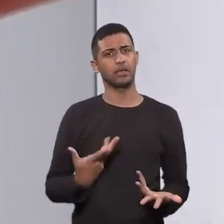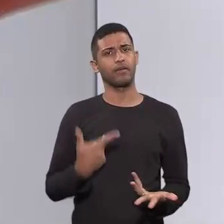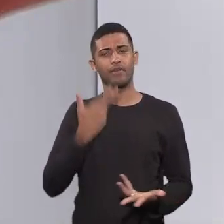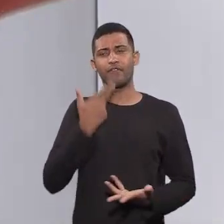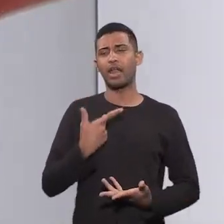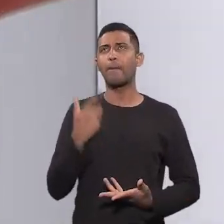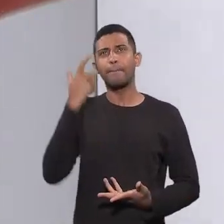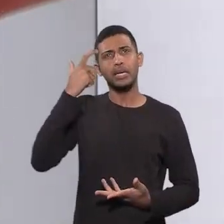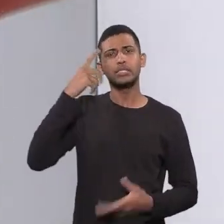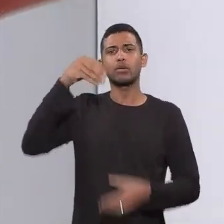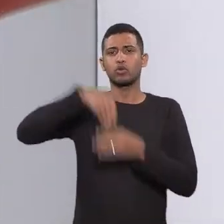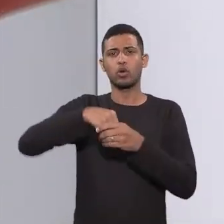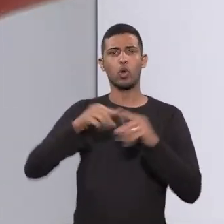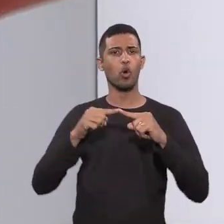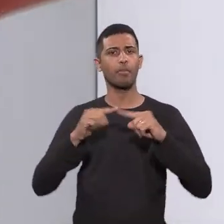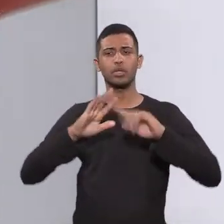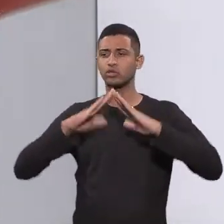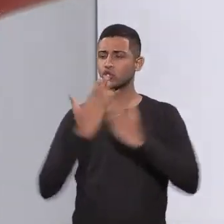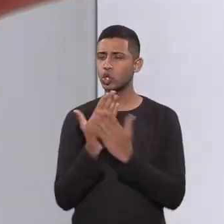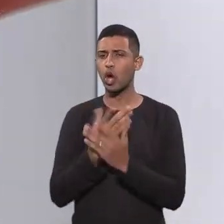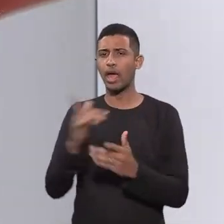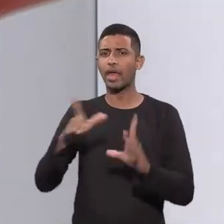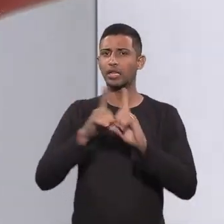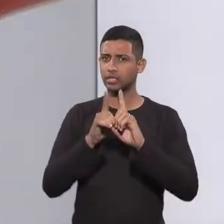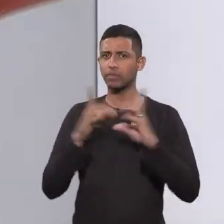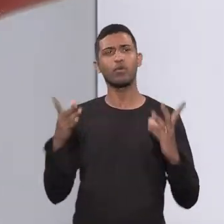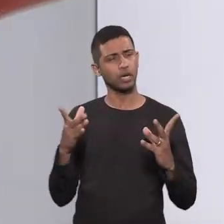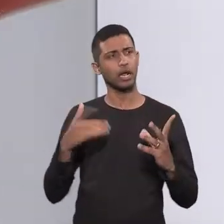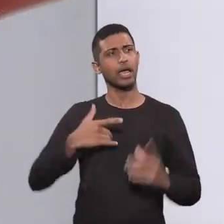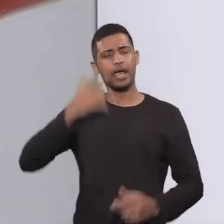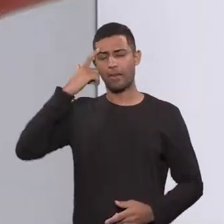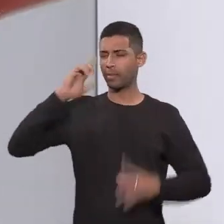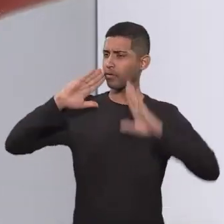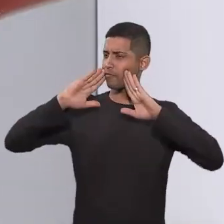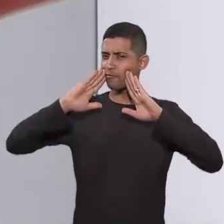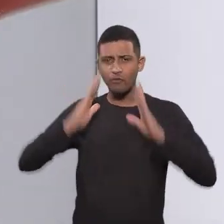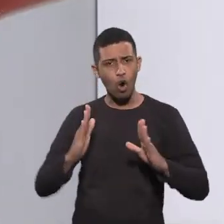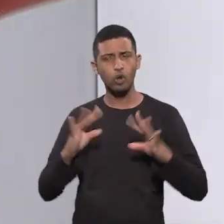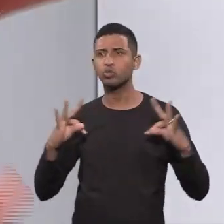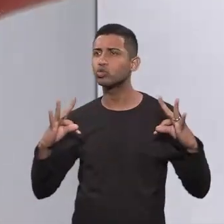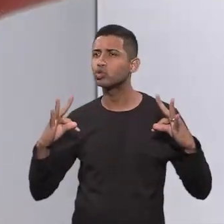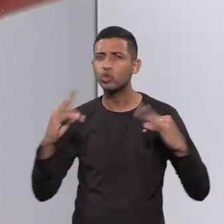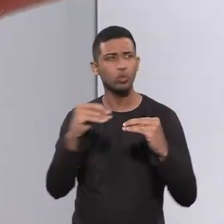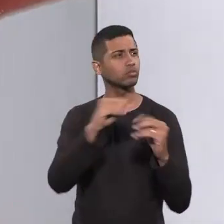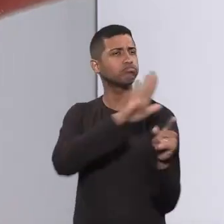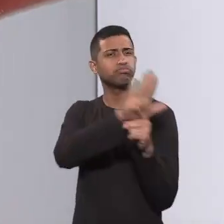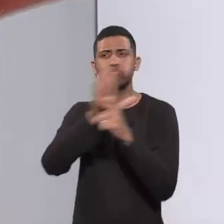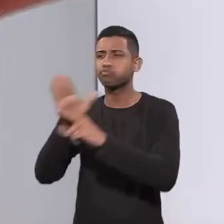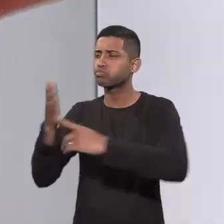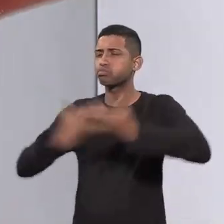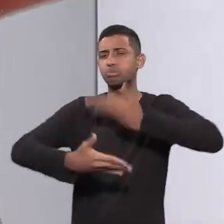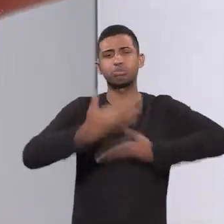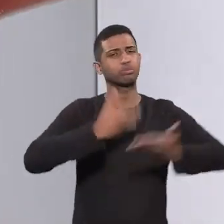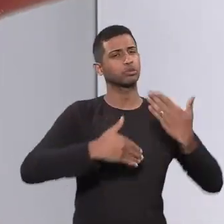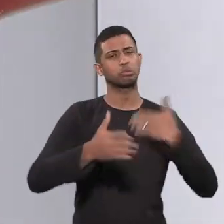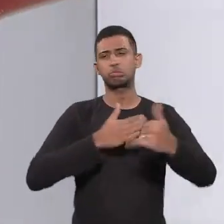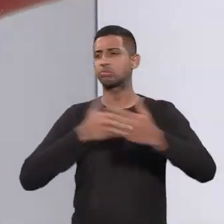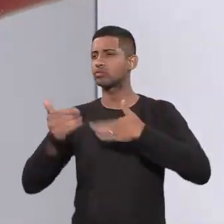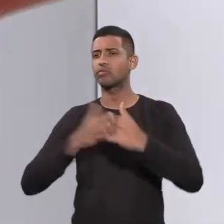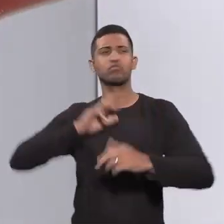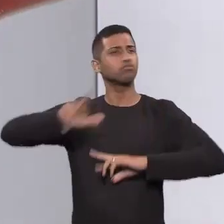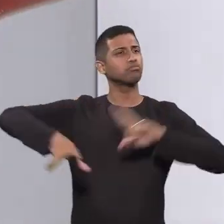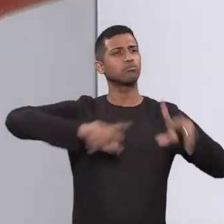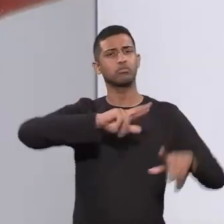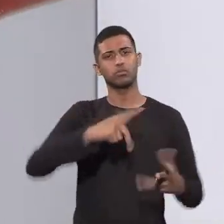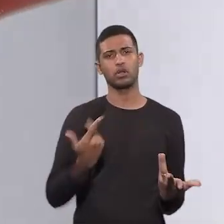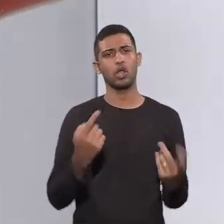pensar em inclusão significa pensar uma escola que é democrática, uma escola que, de fato, se institui para todos e todas, considerando as inúmeras